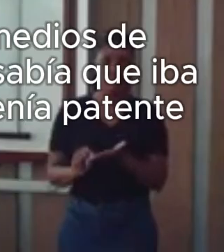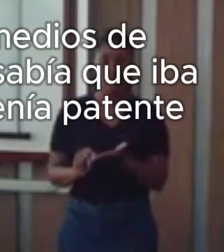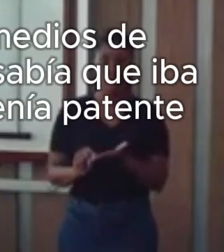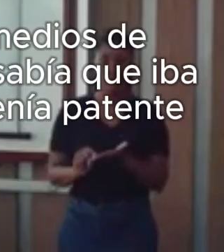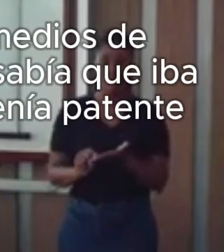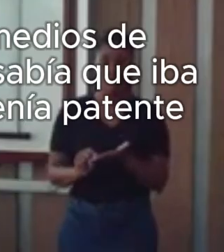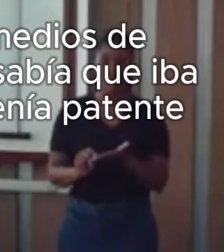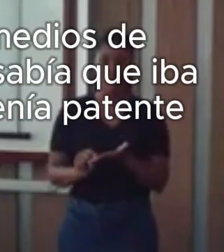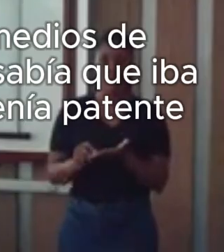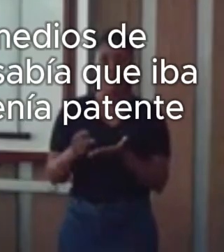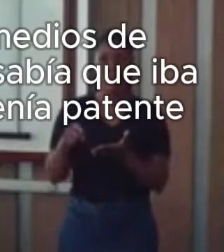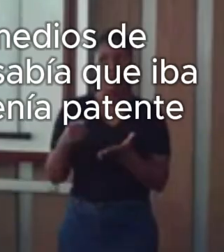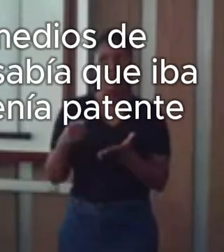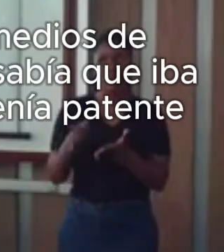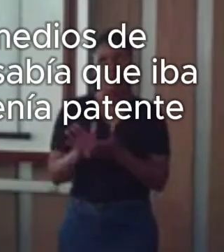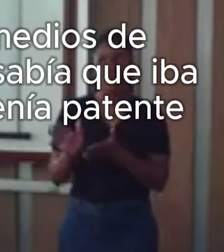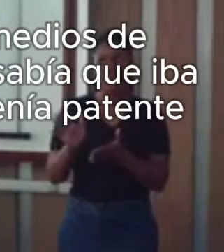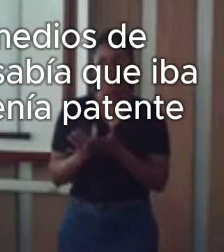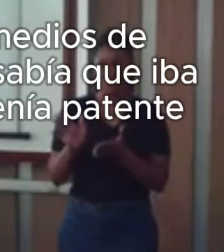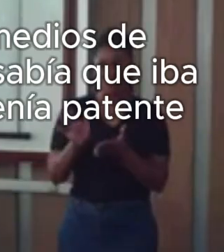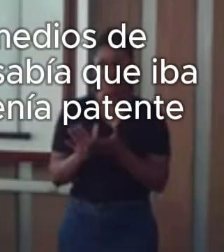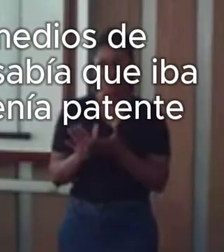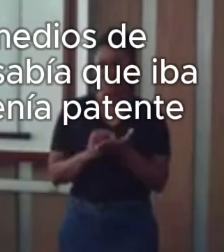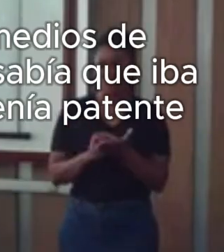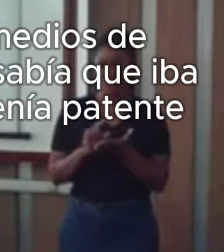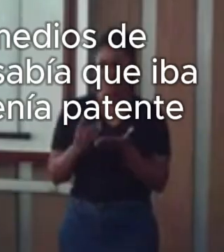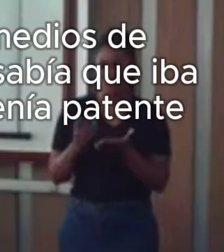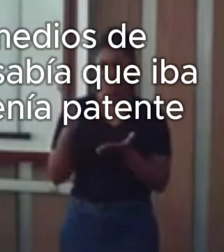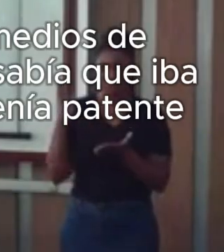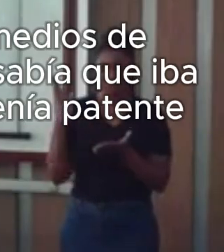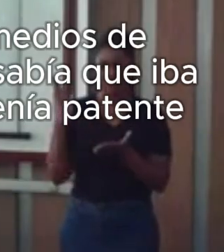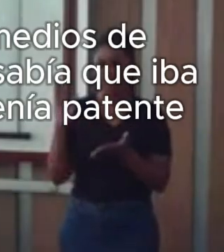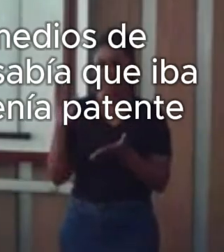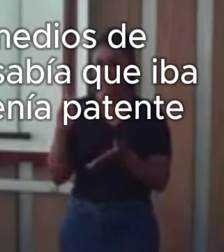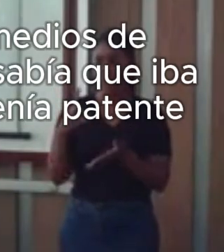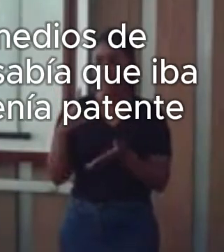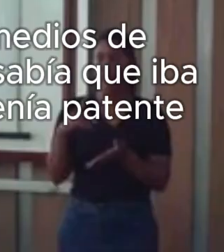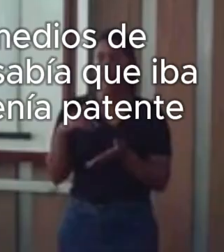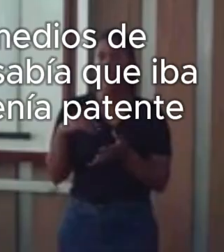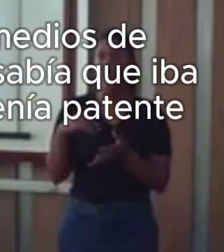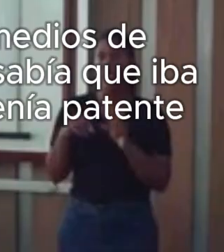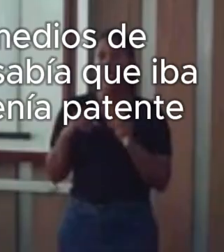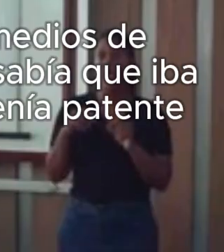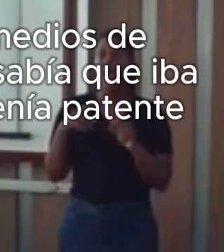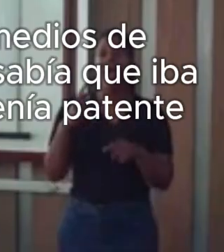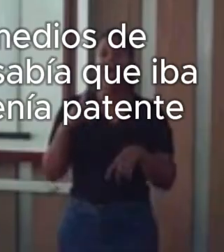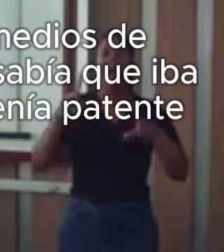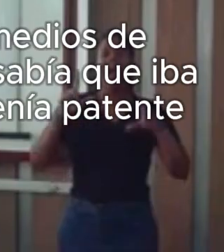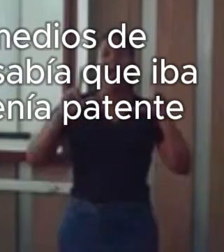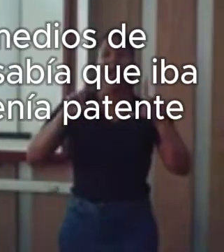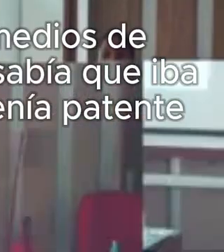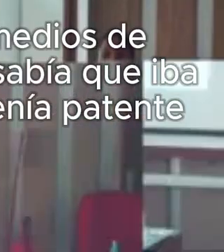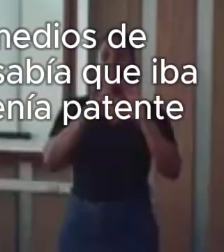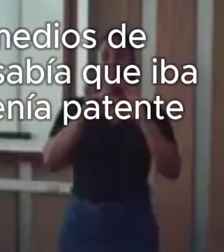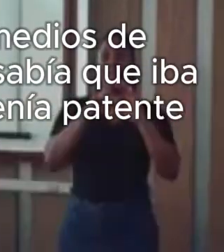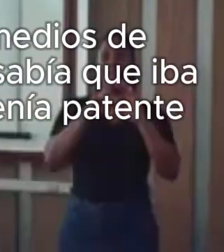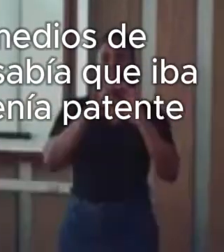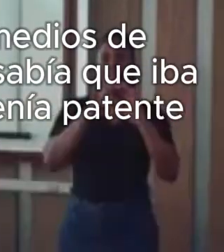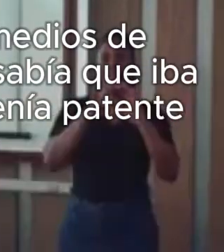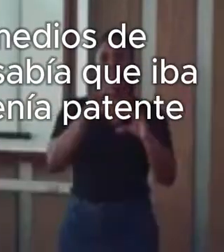quando a gente publicou esse artigo aqui, aí apareceu no Fantástico, e aí, depois que apareceu no